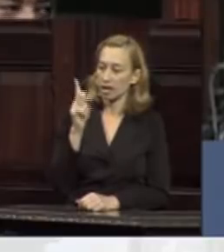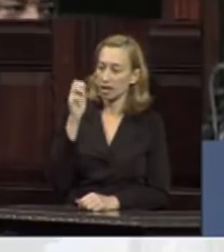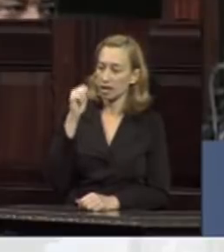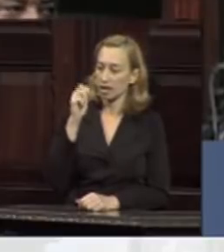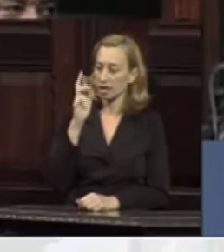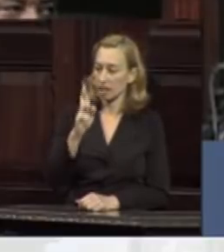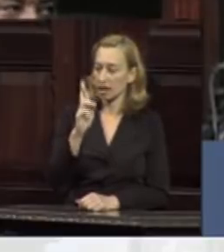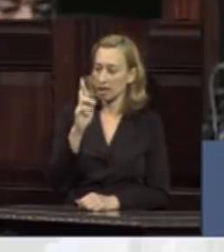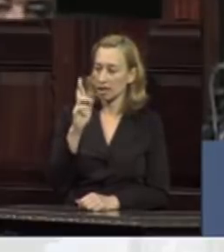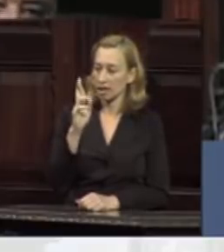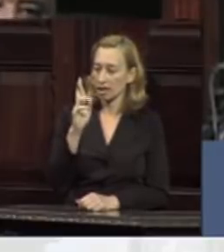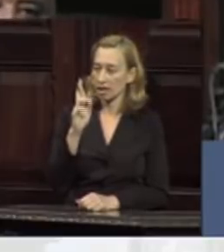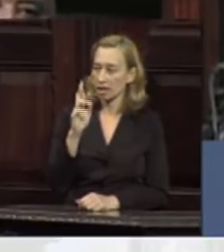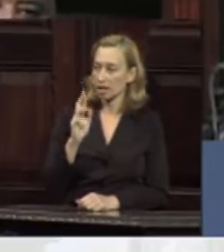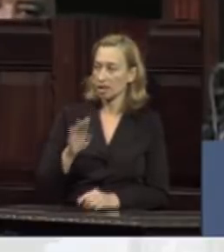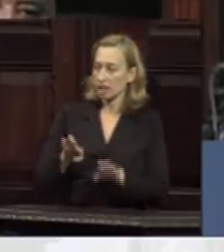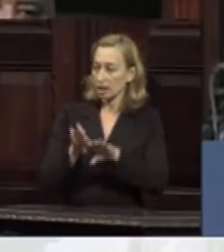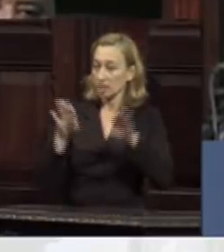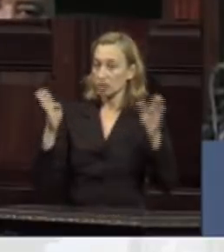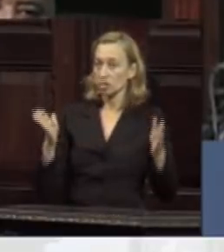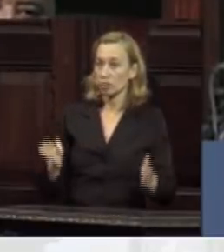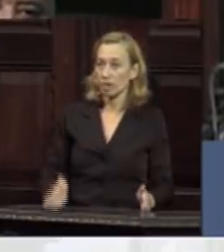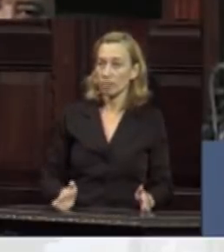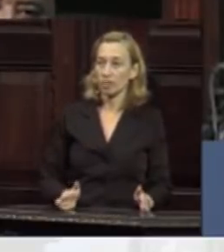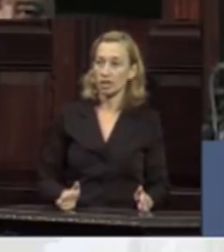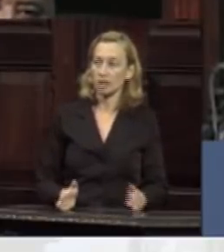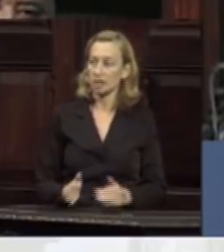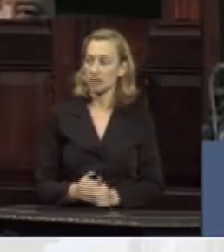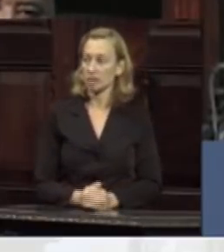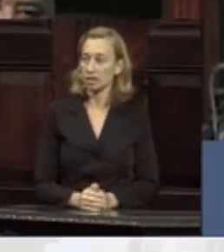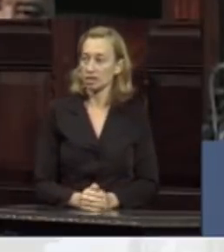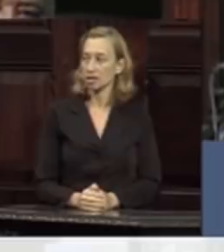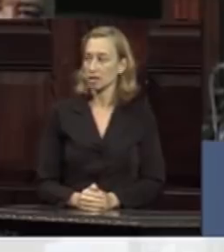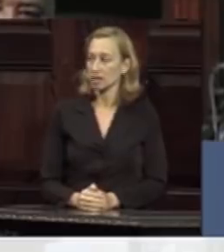Há sobre a mesa Bruno Dauari,